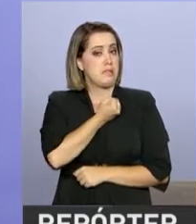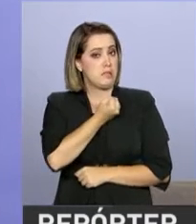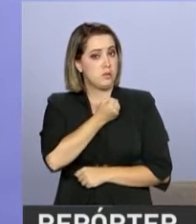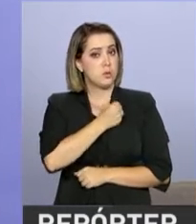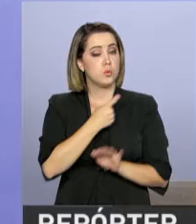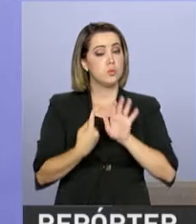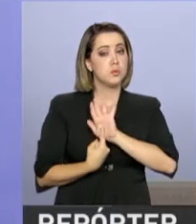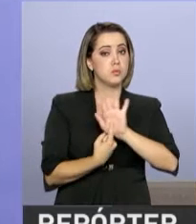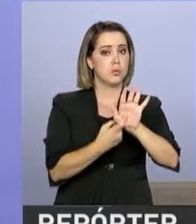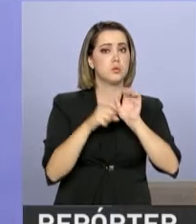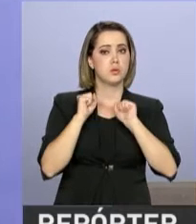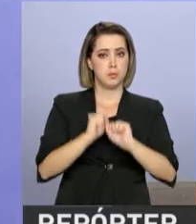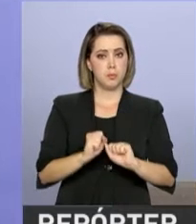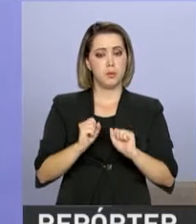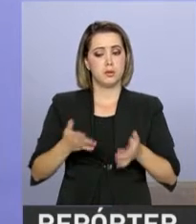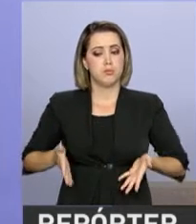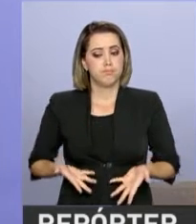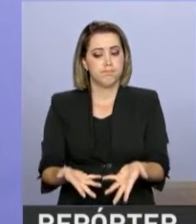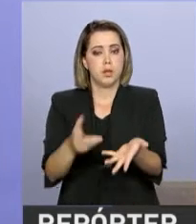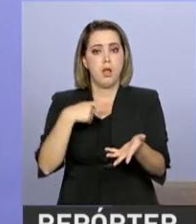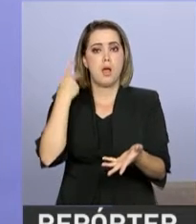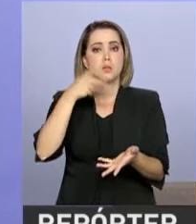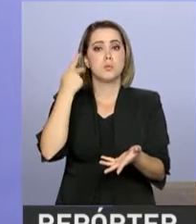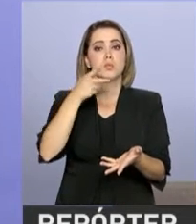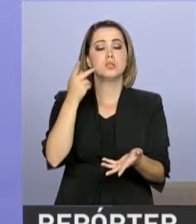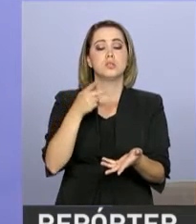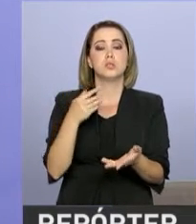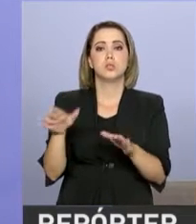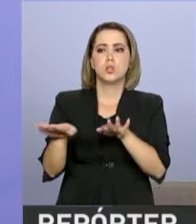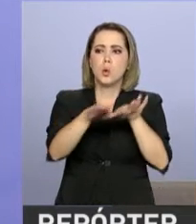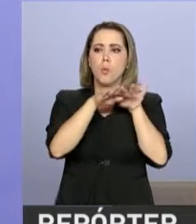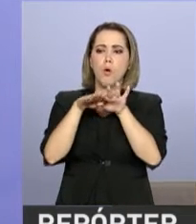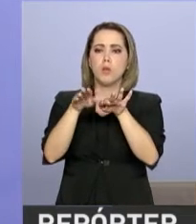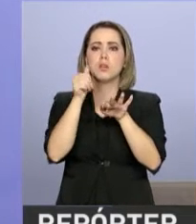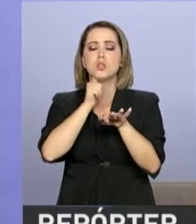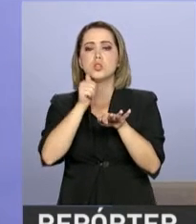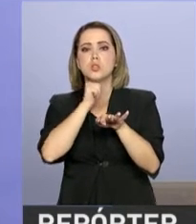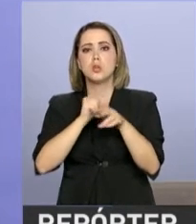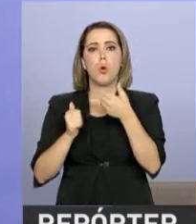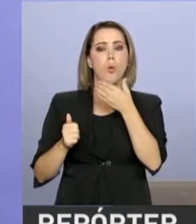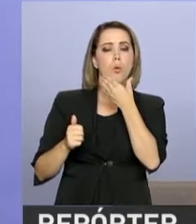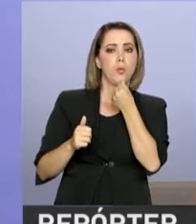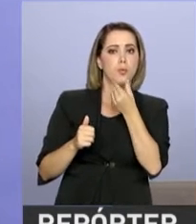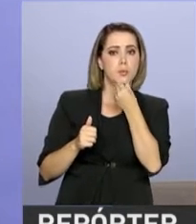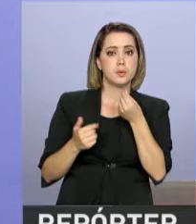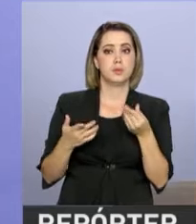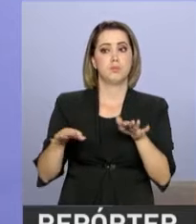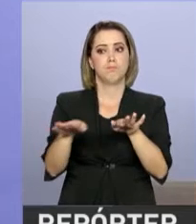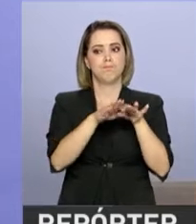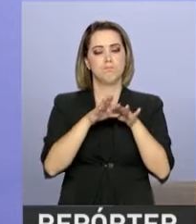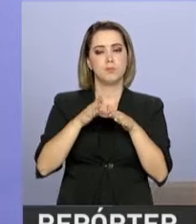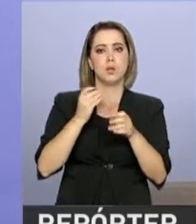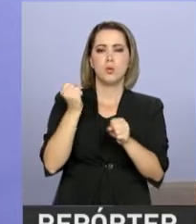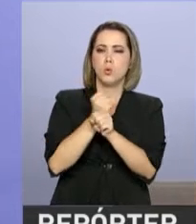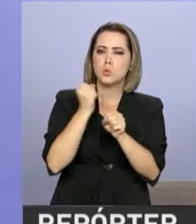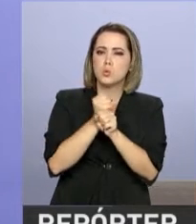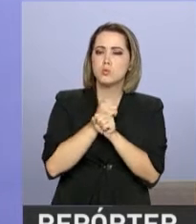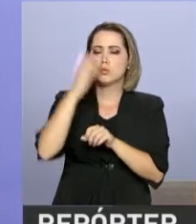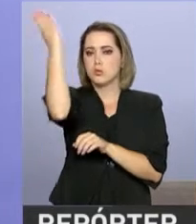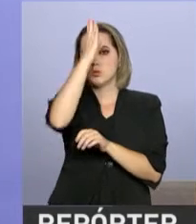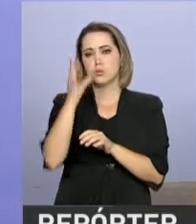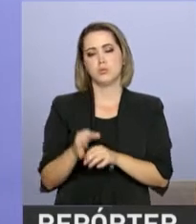impulsionar as políticas afirmativas voltadas à promoção da igualdade entre homens e mulheres na construção de um Brasil mais justo,